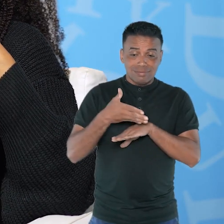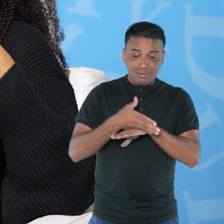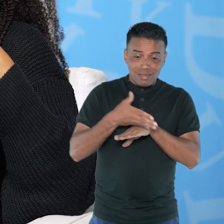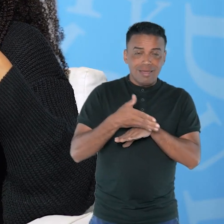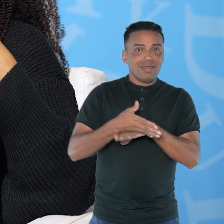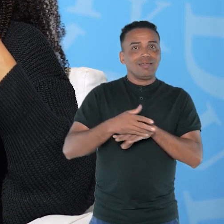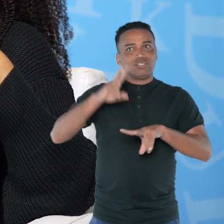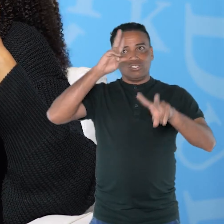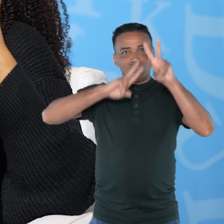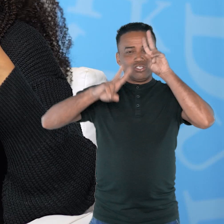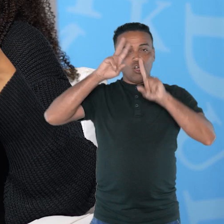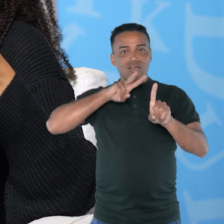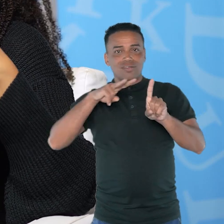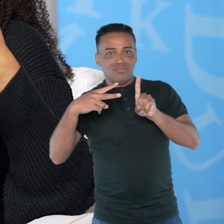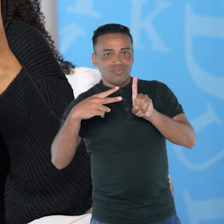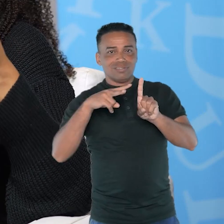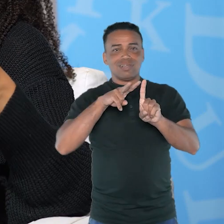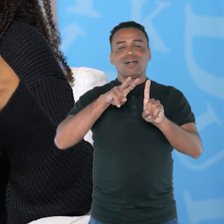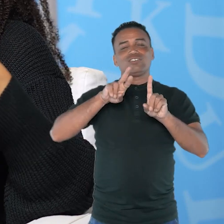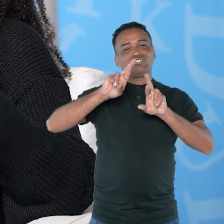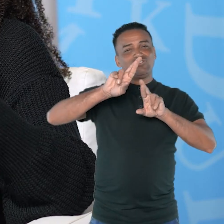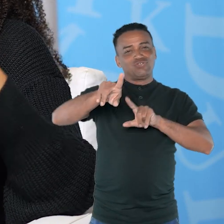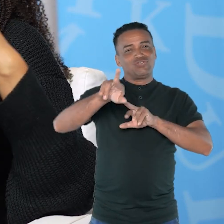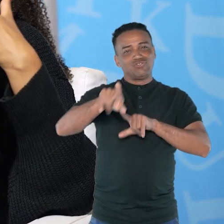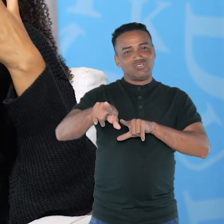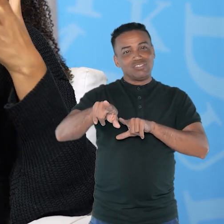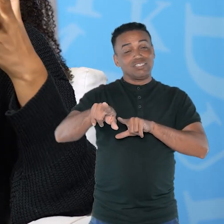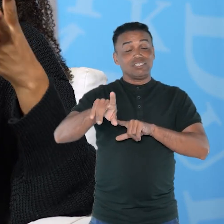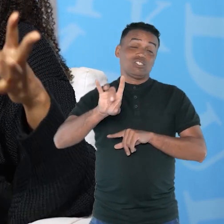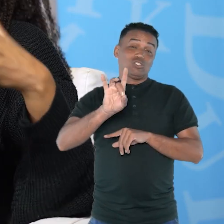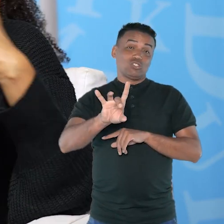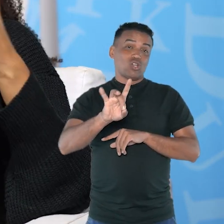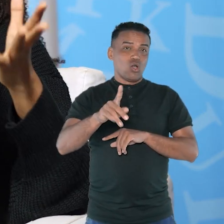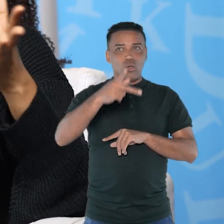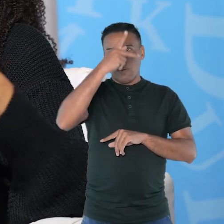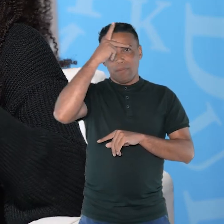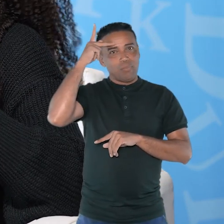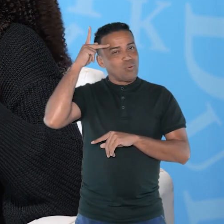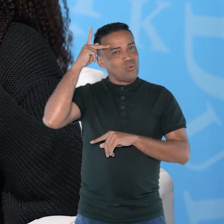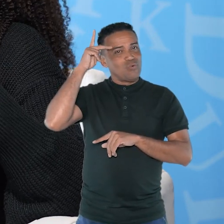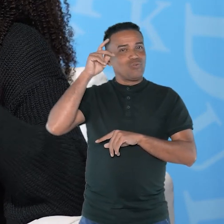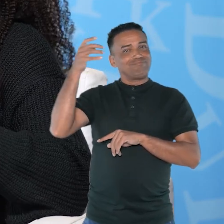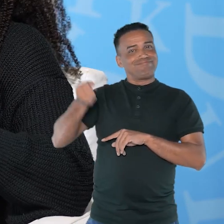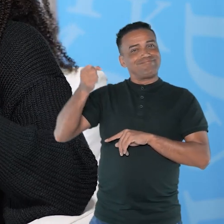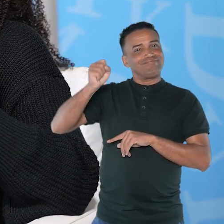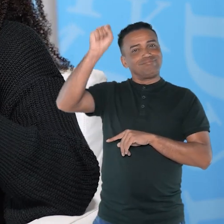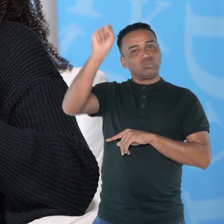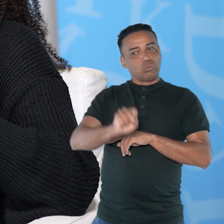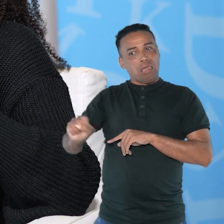a histórias de perspectivas outras e diferentes, que não apenas do Sudeste, branco, enfim. É